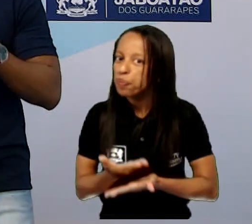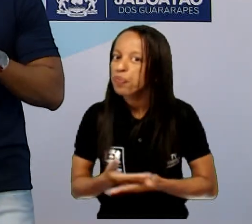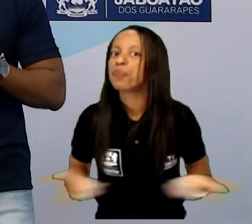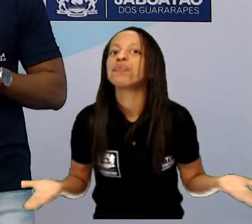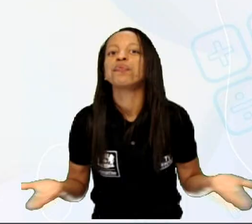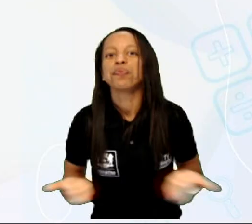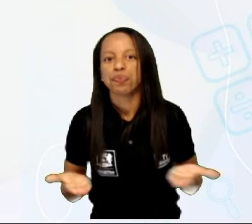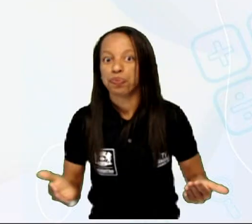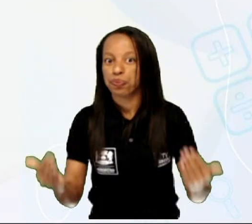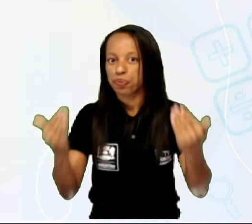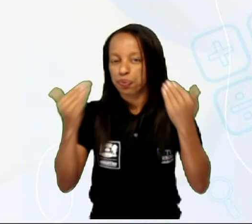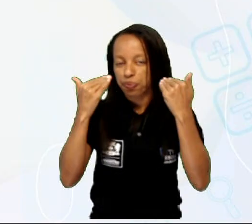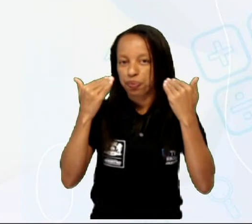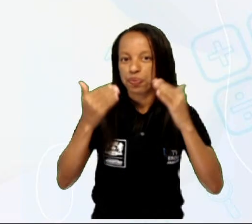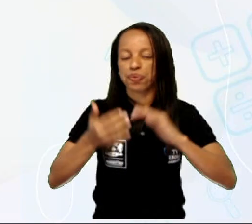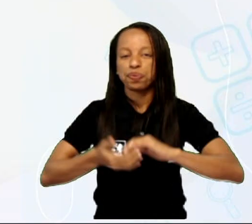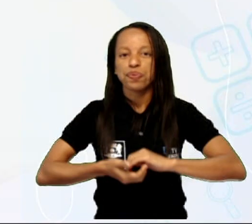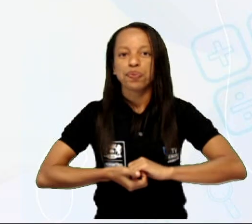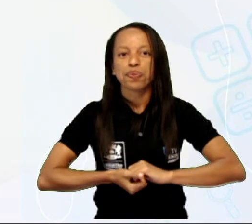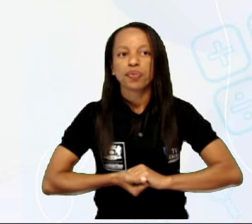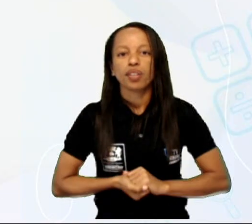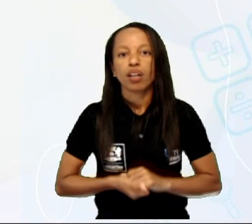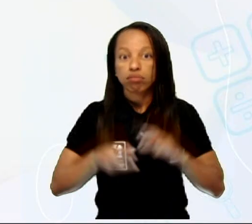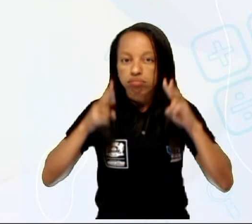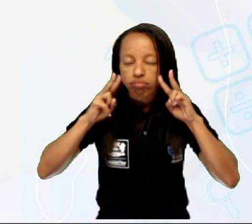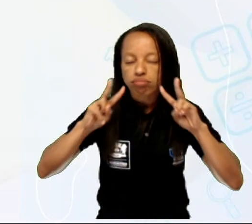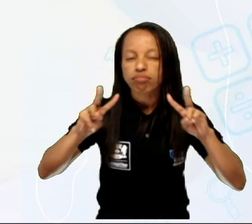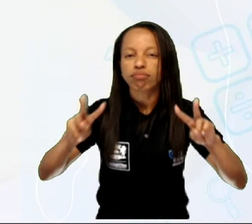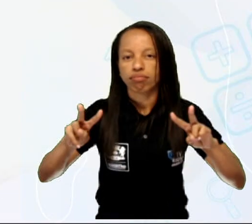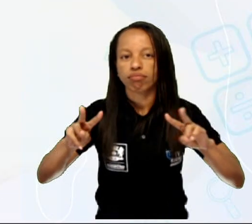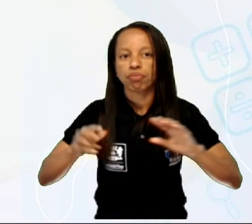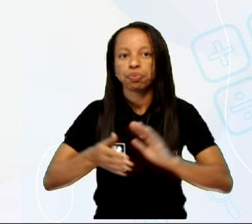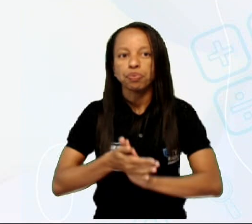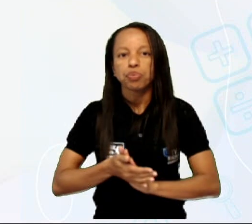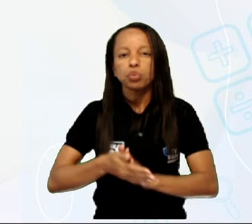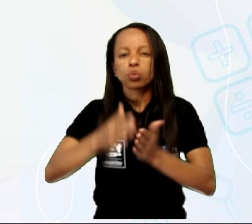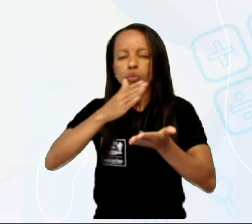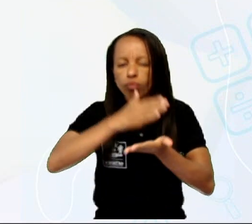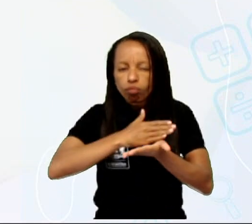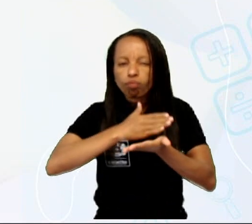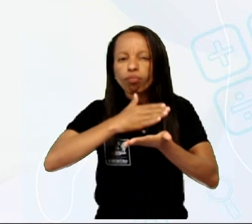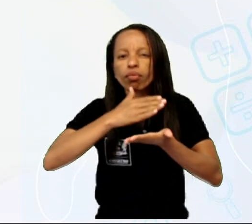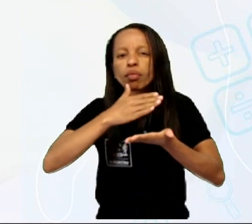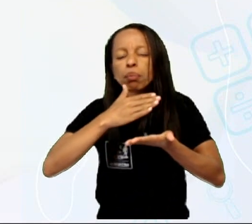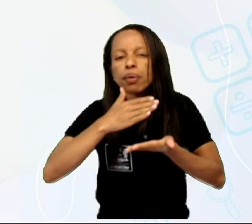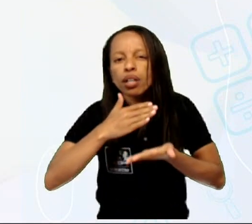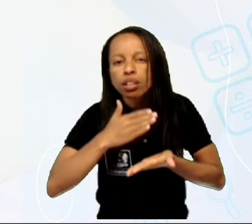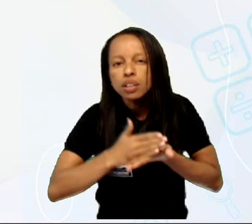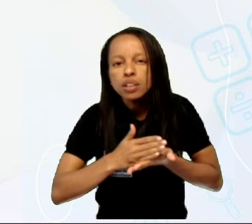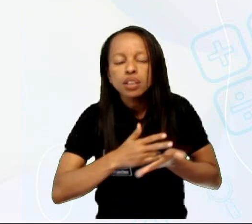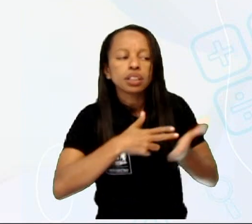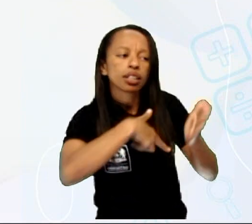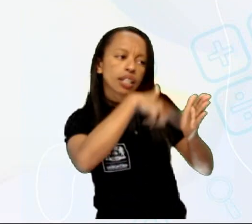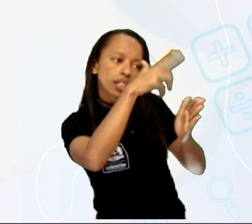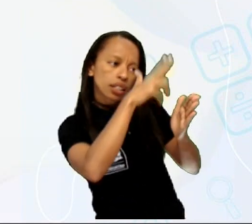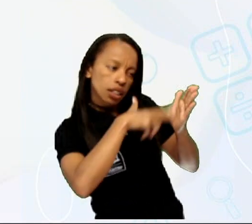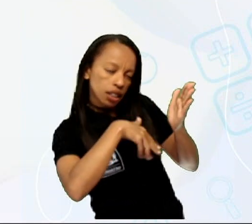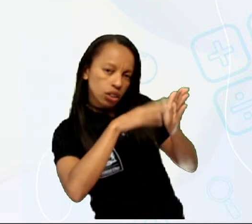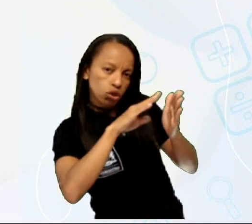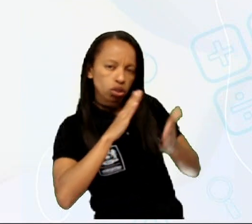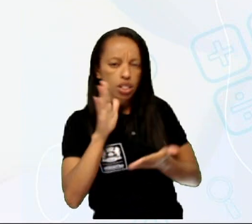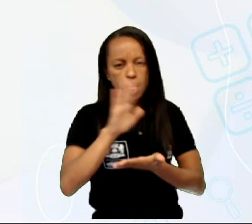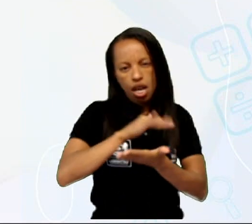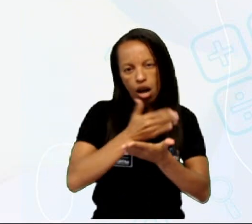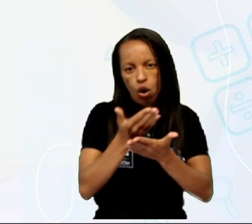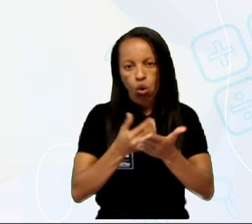bem atenção. Vejam, a partir da leitura de algumas estrofes de As Proezas